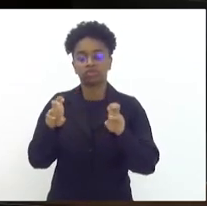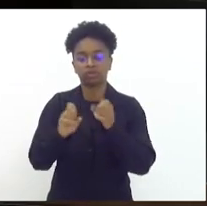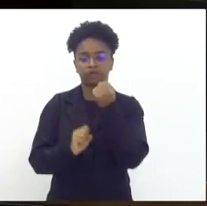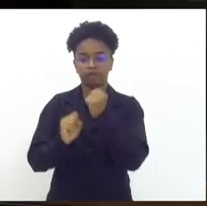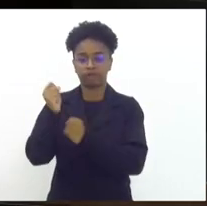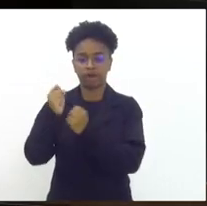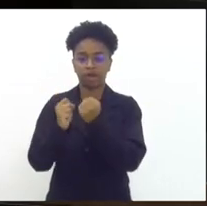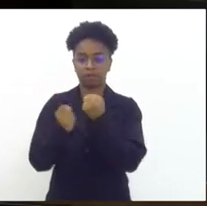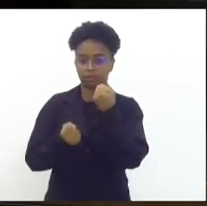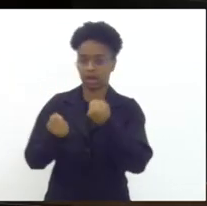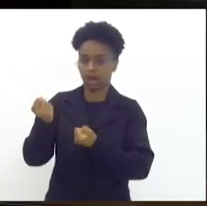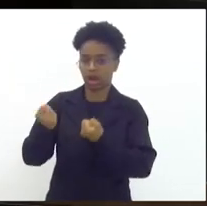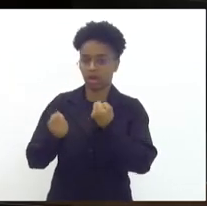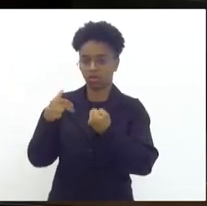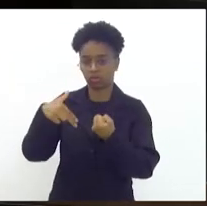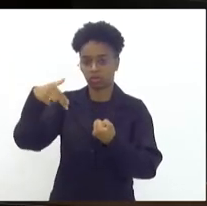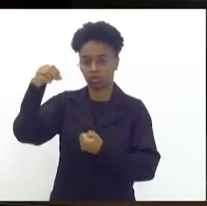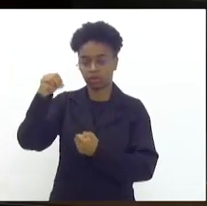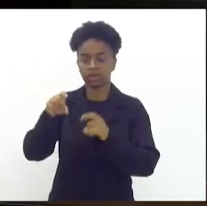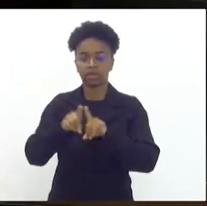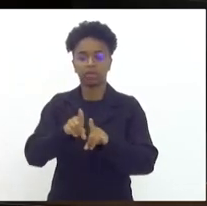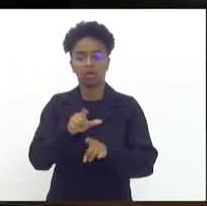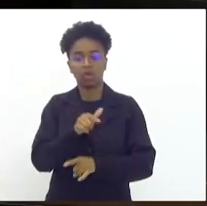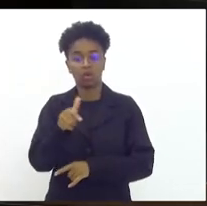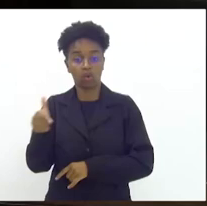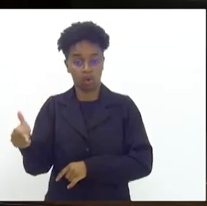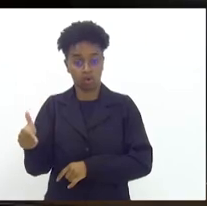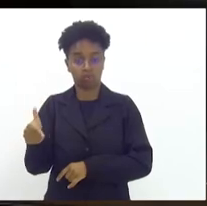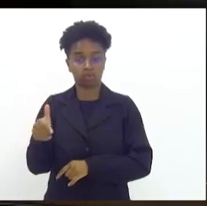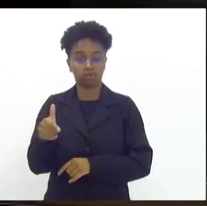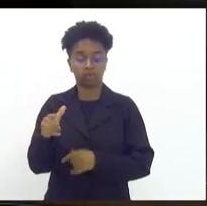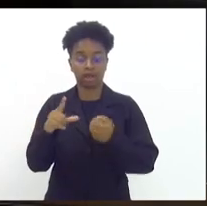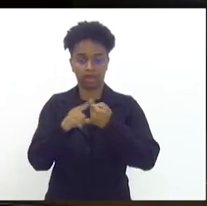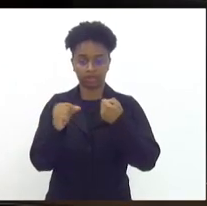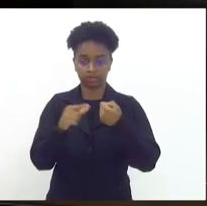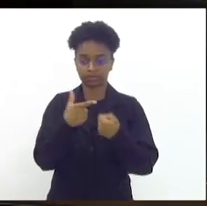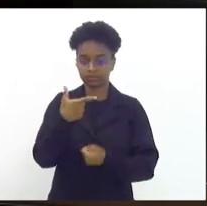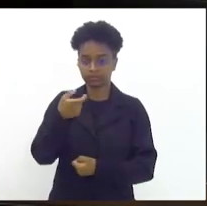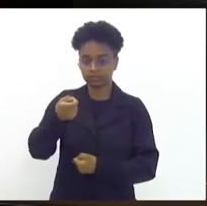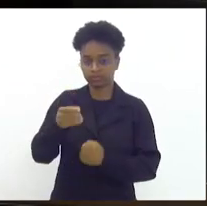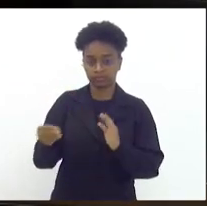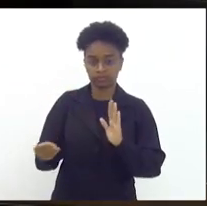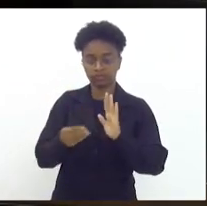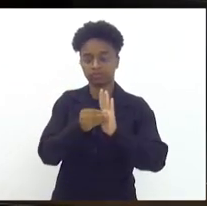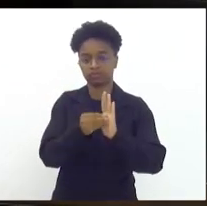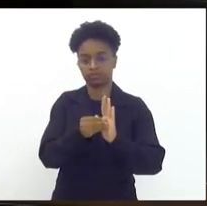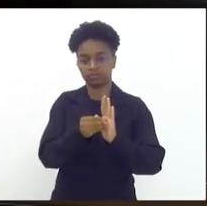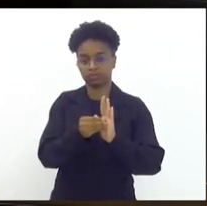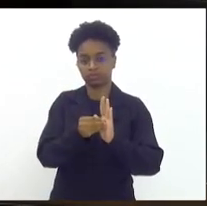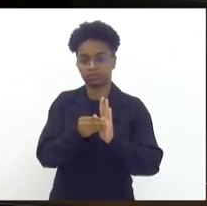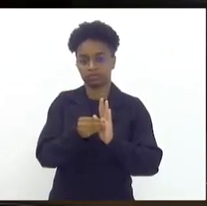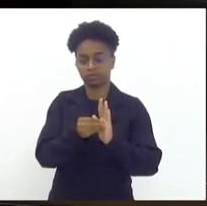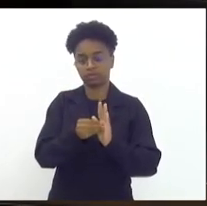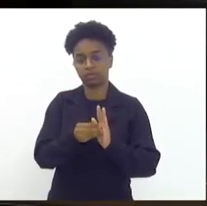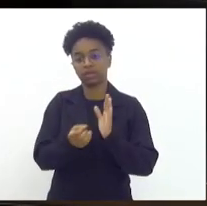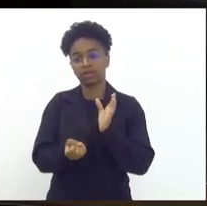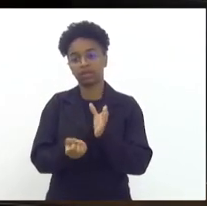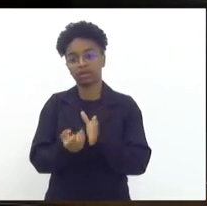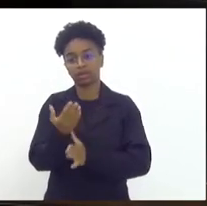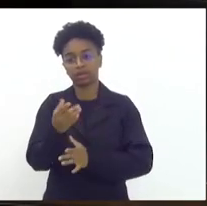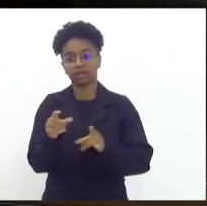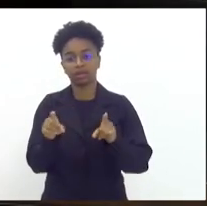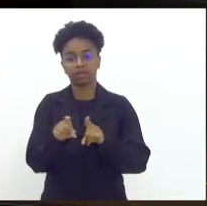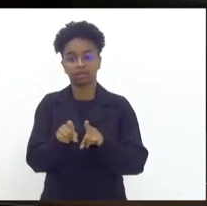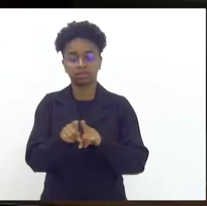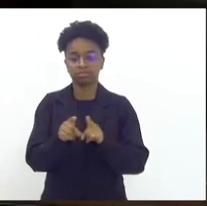né e o outro que foi colocado também no apagar das luzes que é o artigo 20 que cria uma